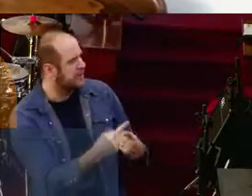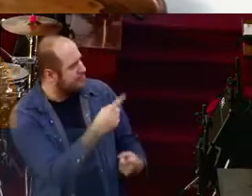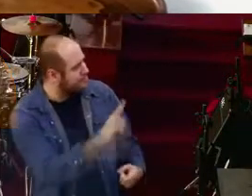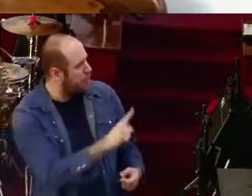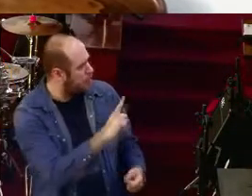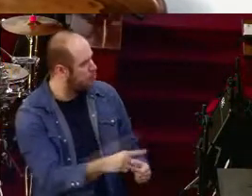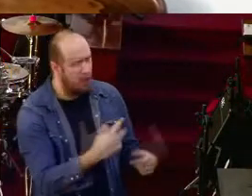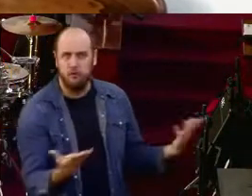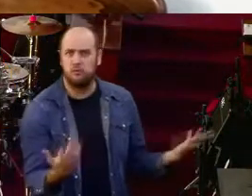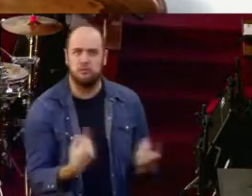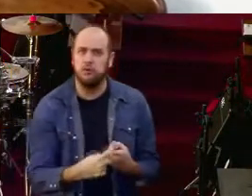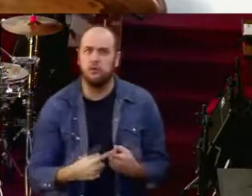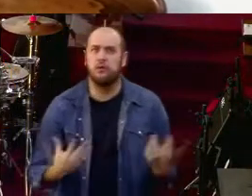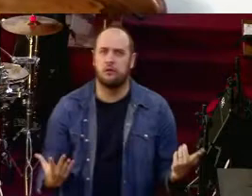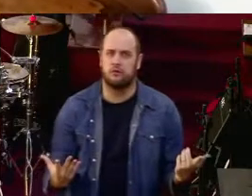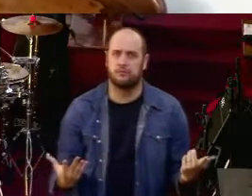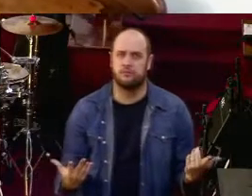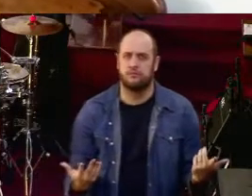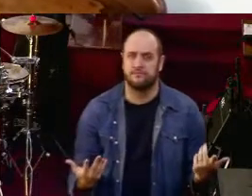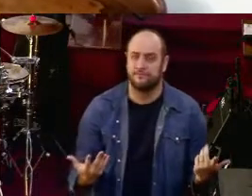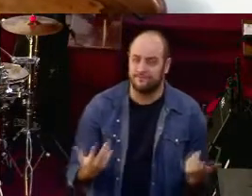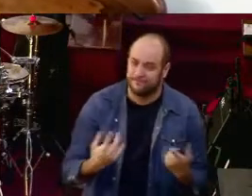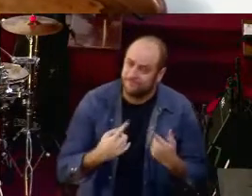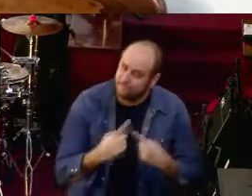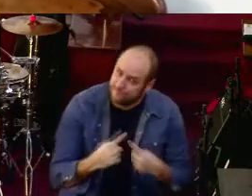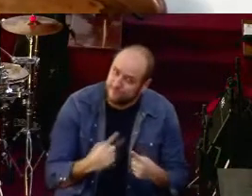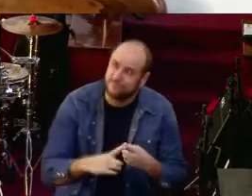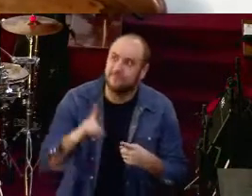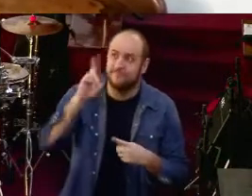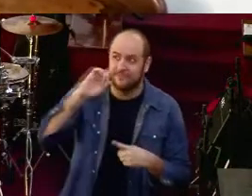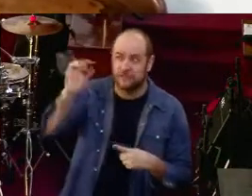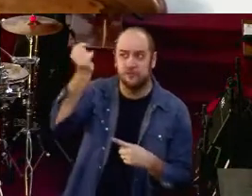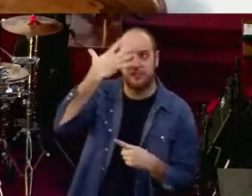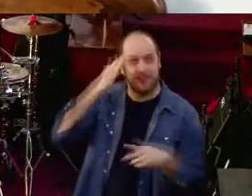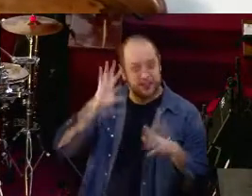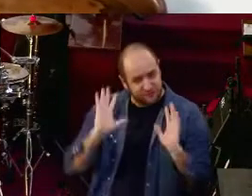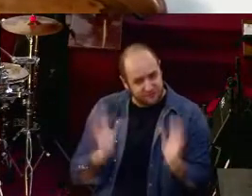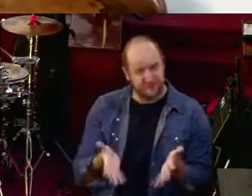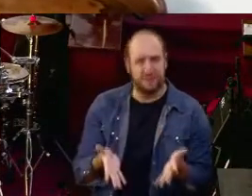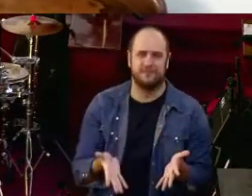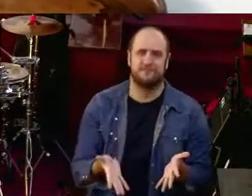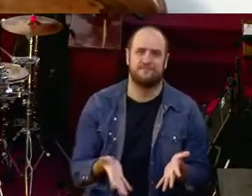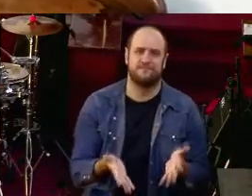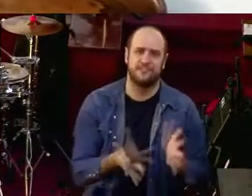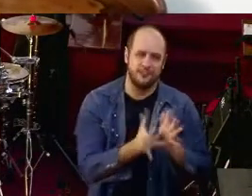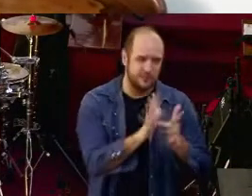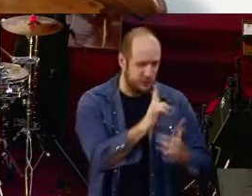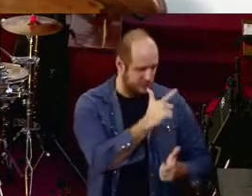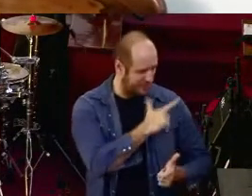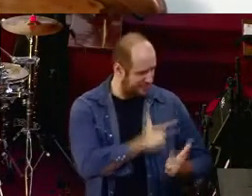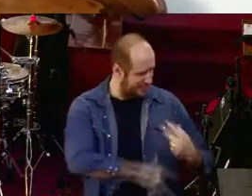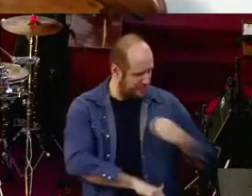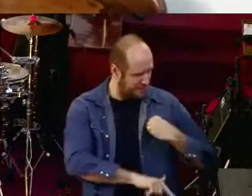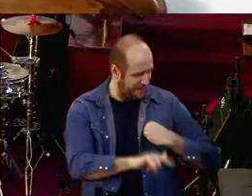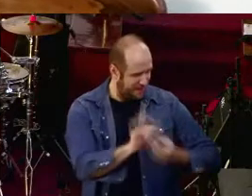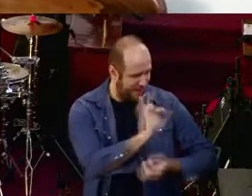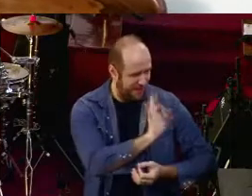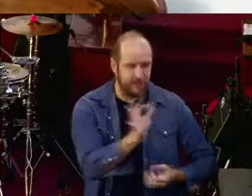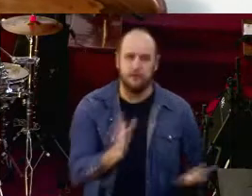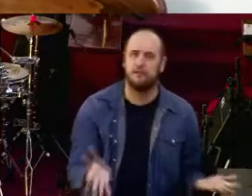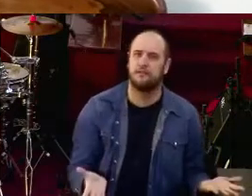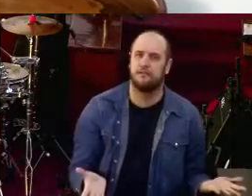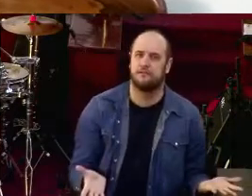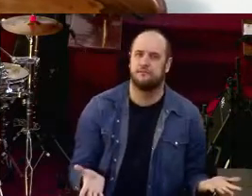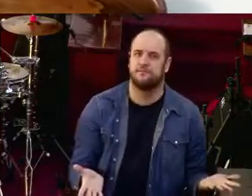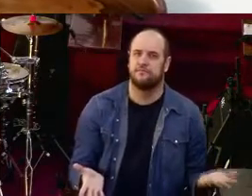pela concepção que Deus havia dado a João da impecabilidade de Jesus. Como